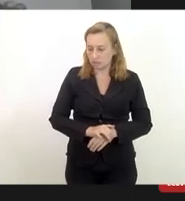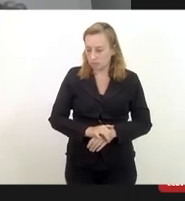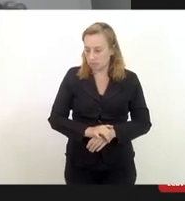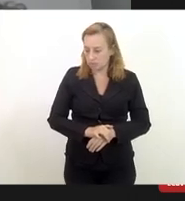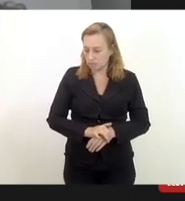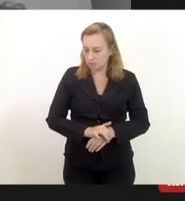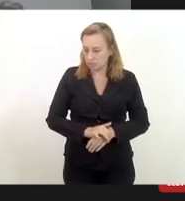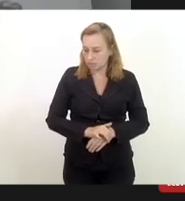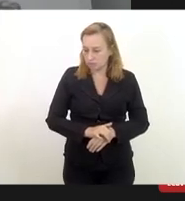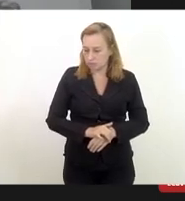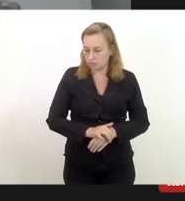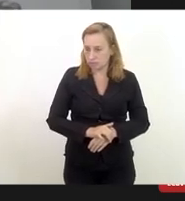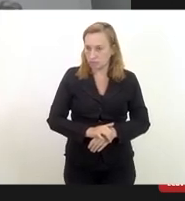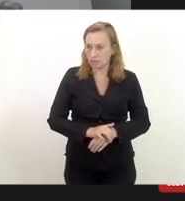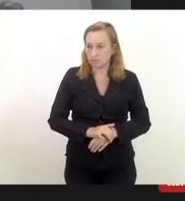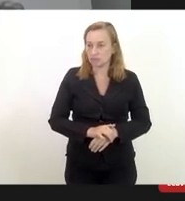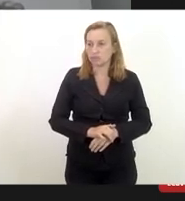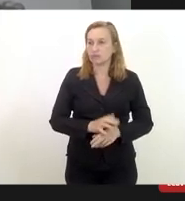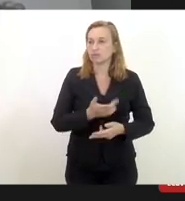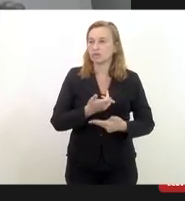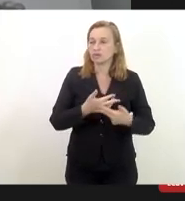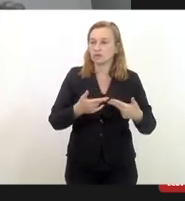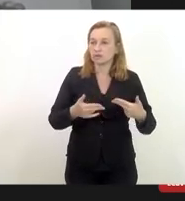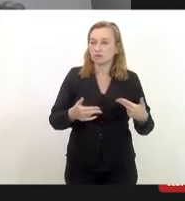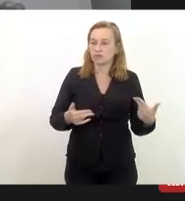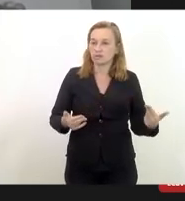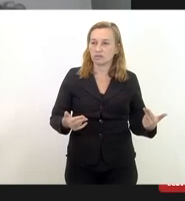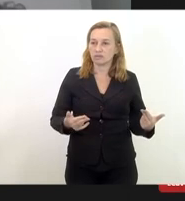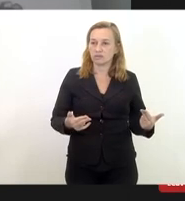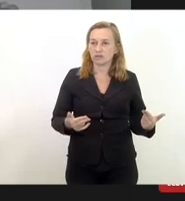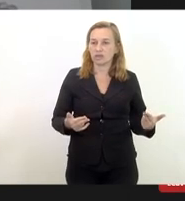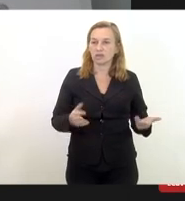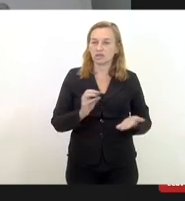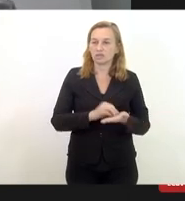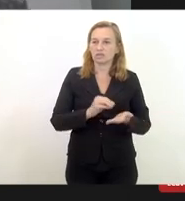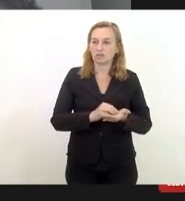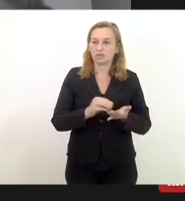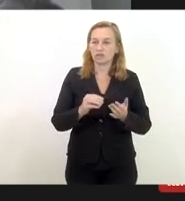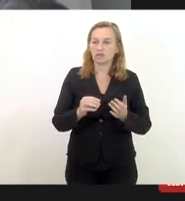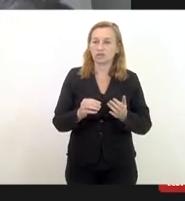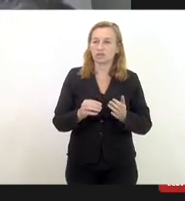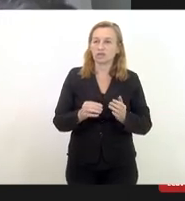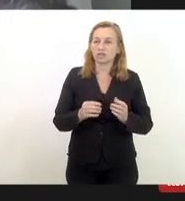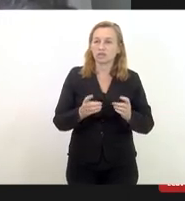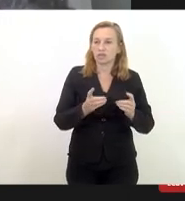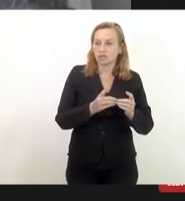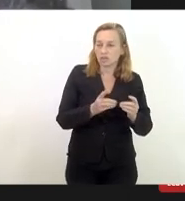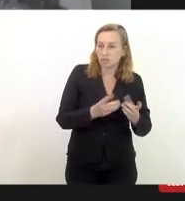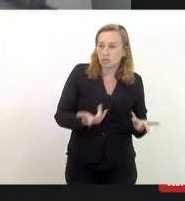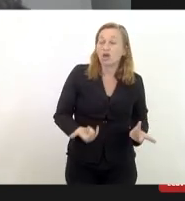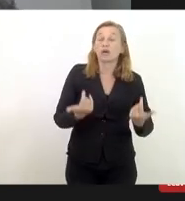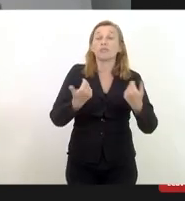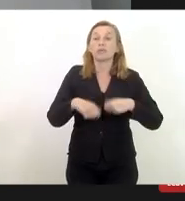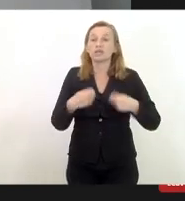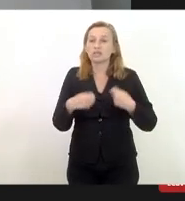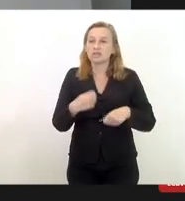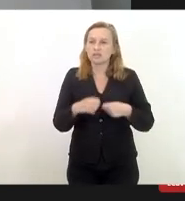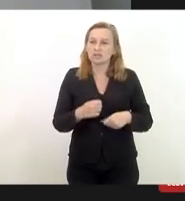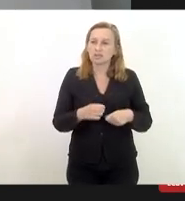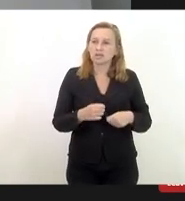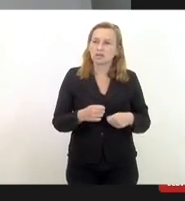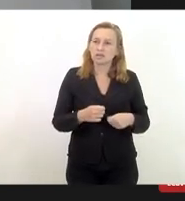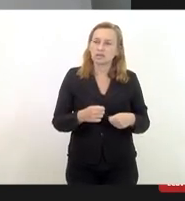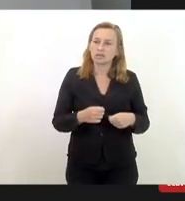subtemas, subnotificações de atendimento. Atendimento tardio. Precisamos recompor